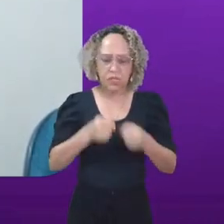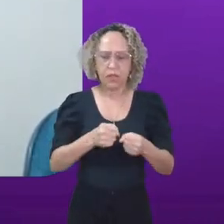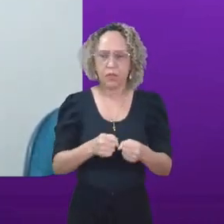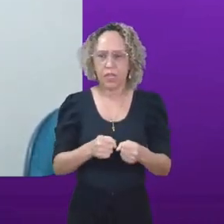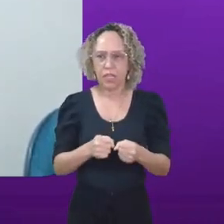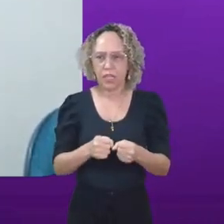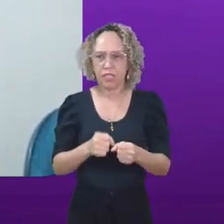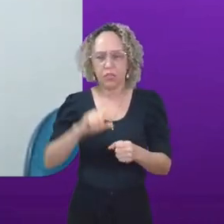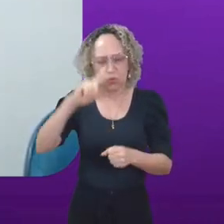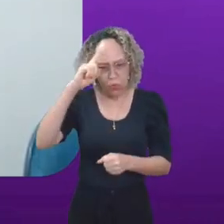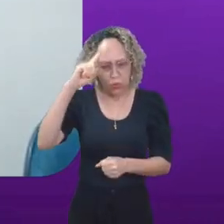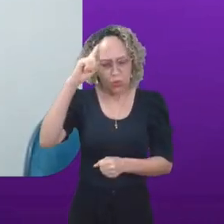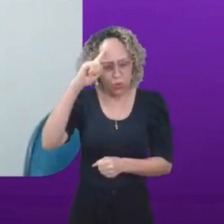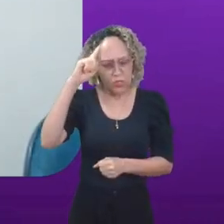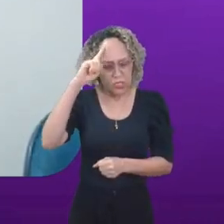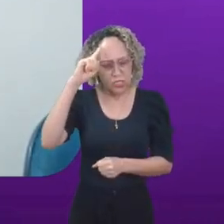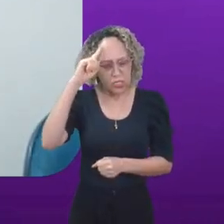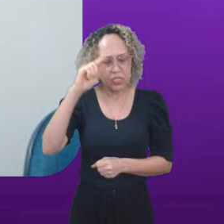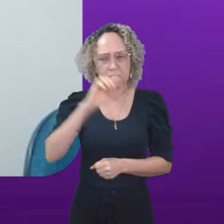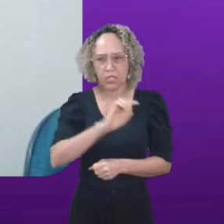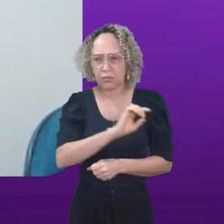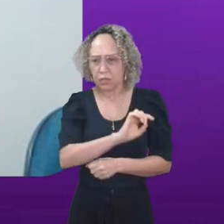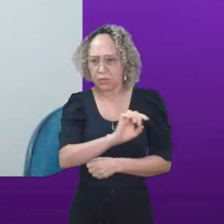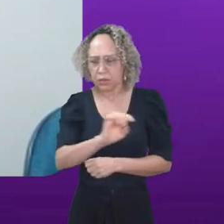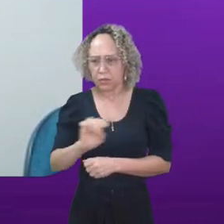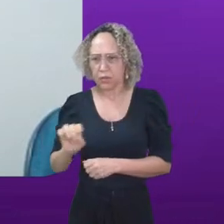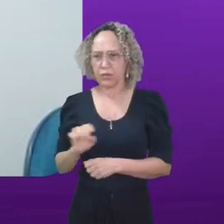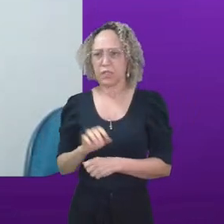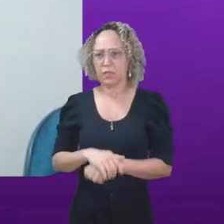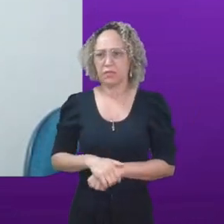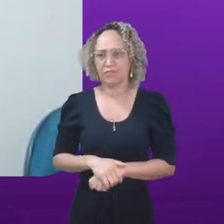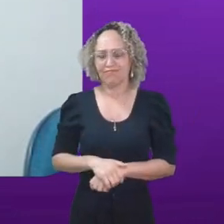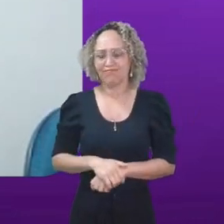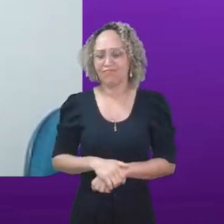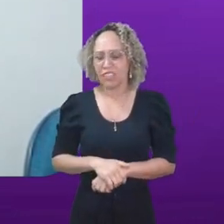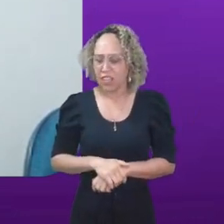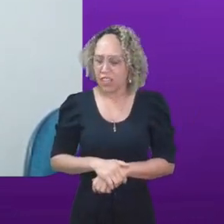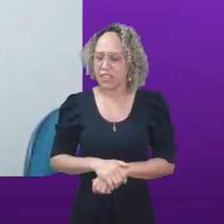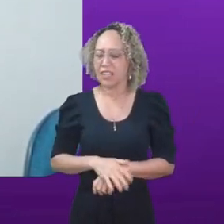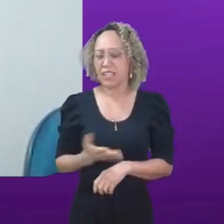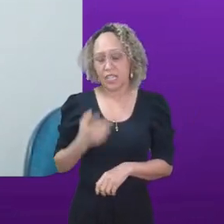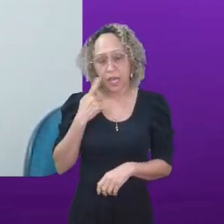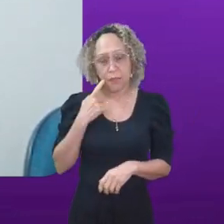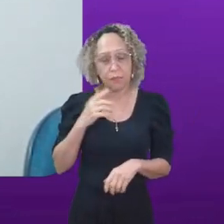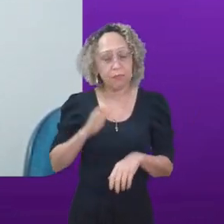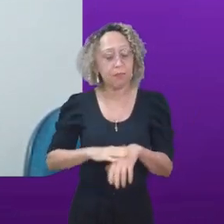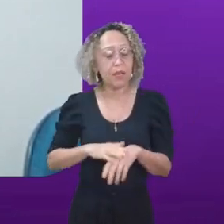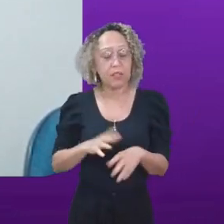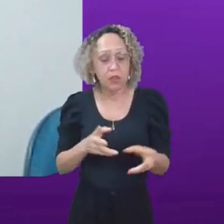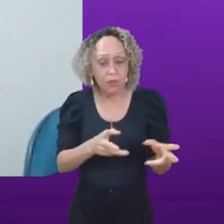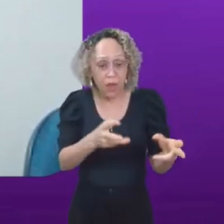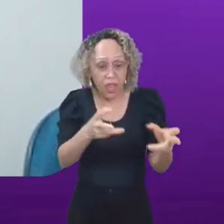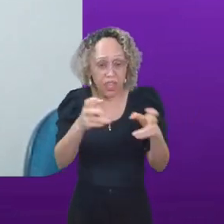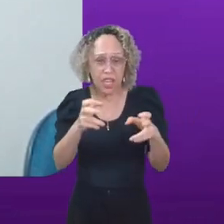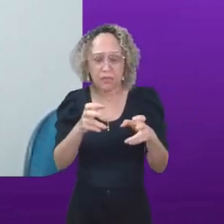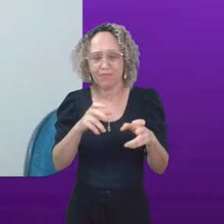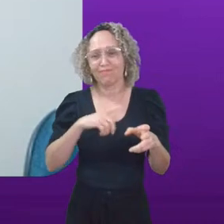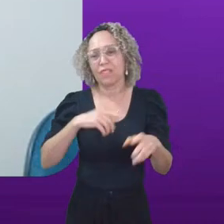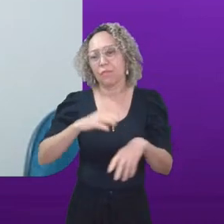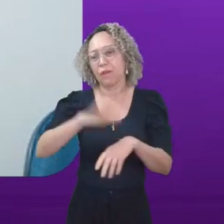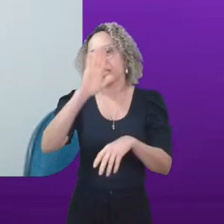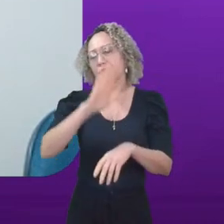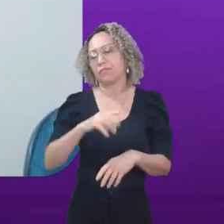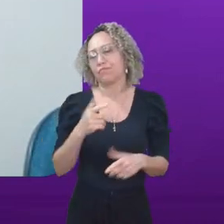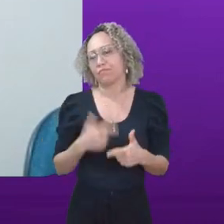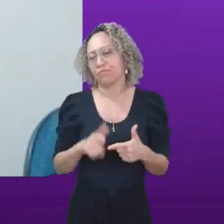no cotidiano, ela é muito além daquilo que a gente vê, né? A